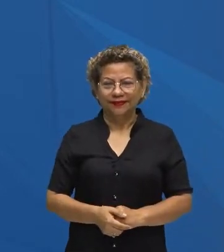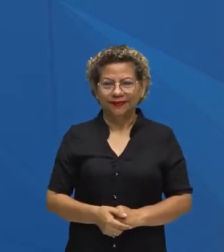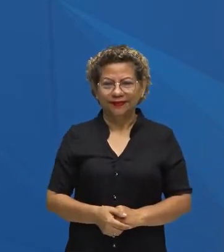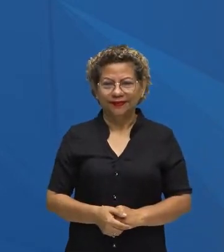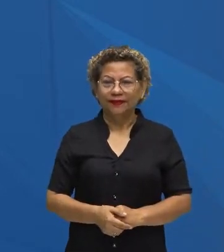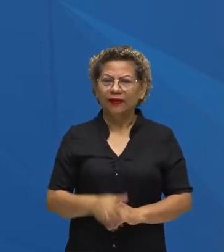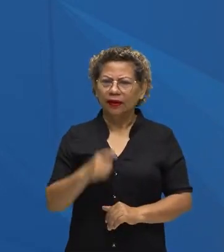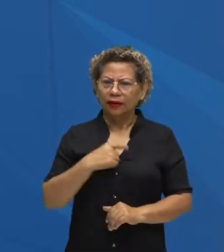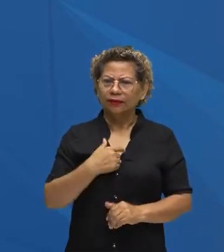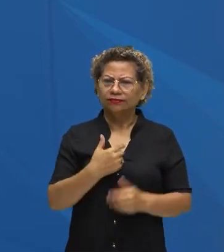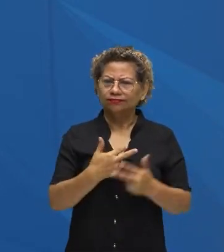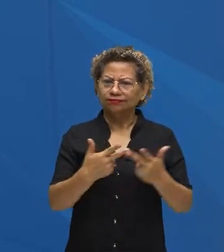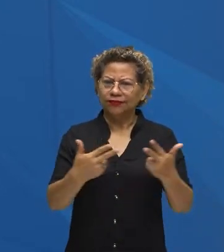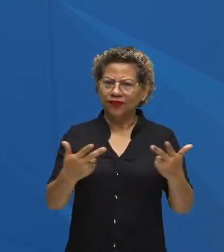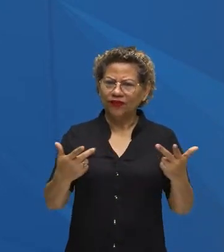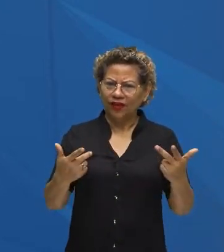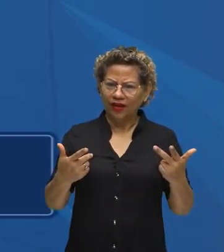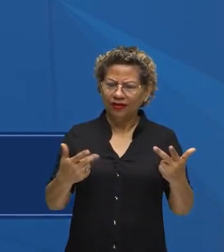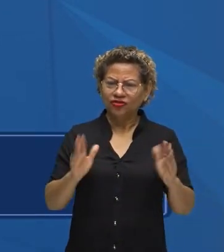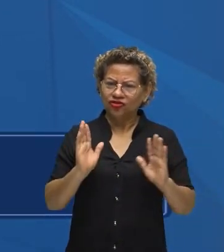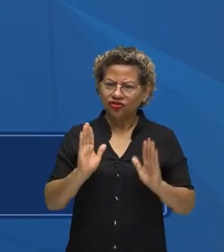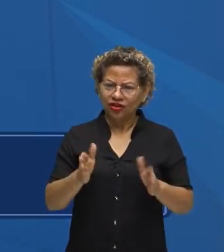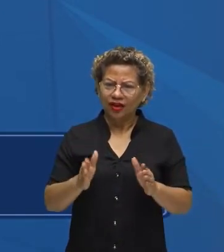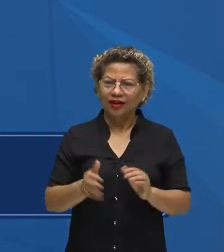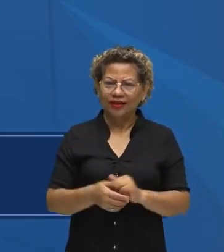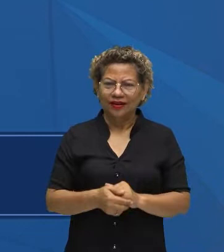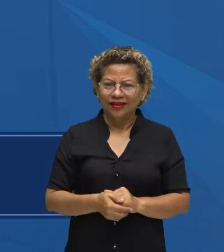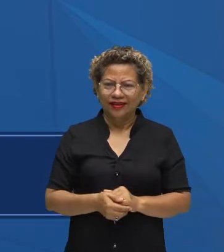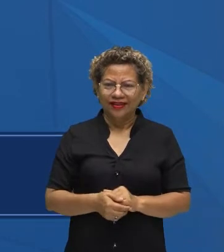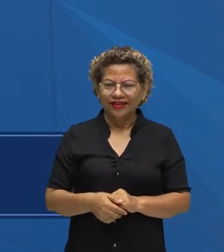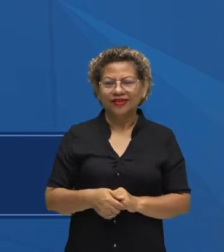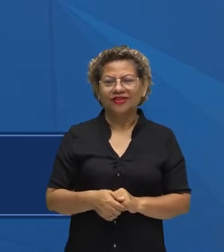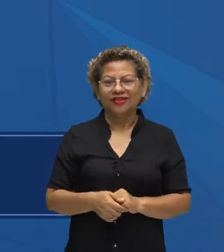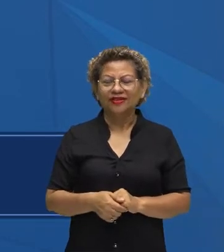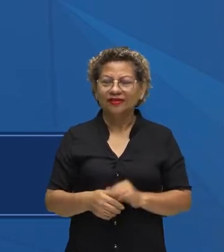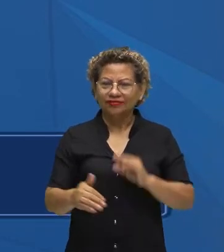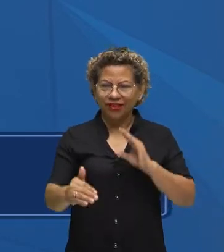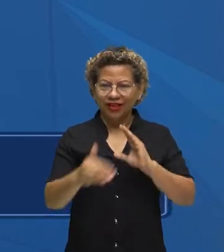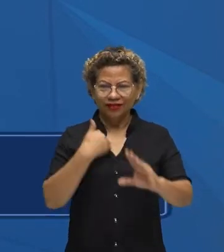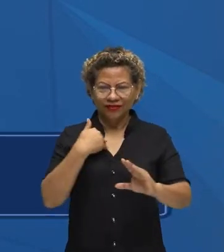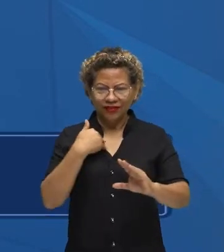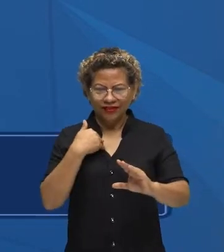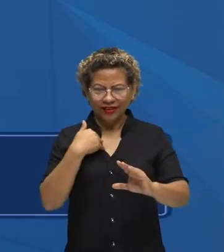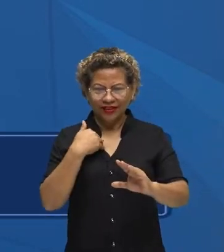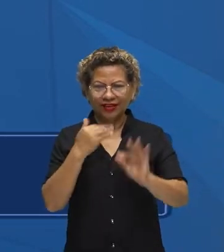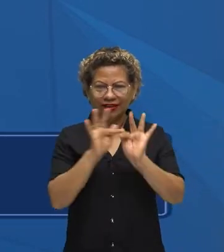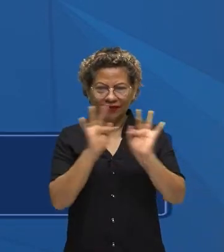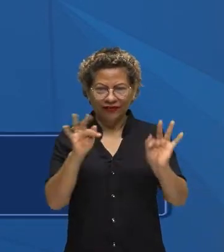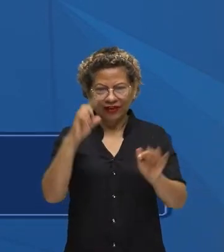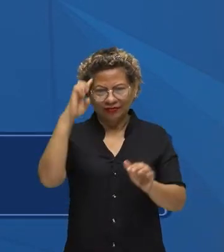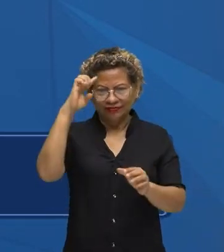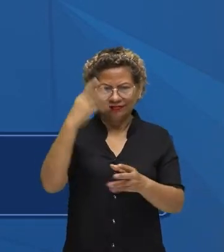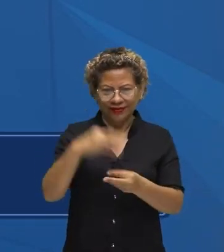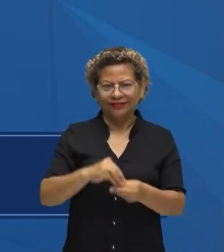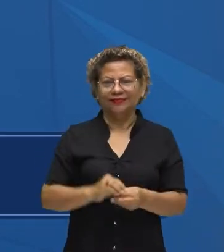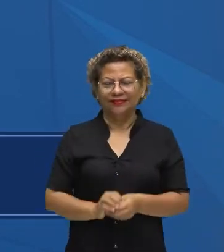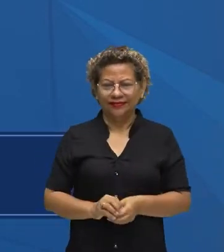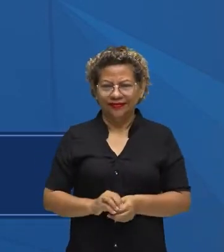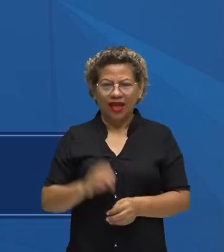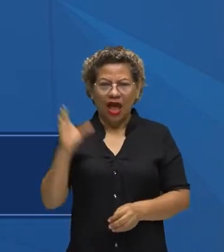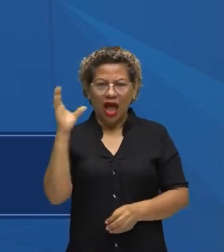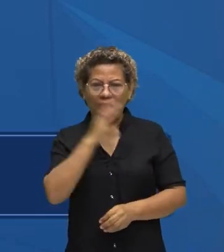ditado, teve gente que escreveu aí no nosso chat algum ditado que você conhece. Olha só que legal, a pressa é inimiga